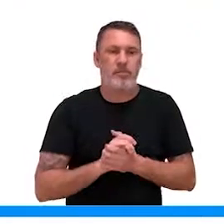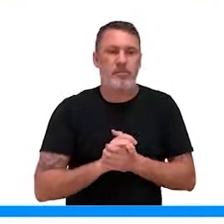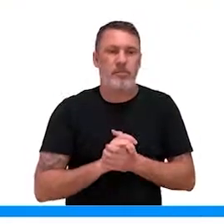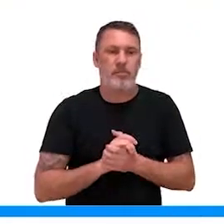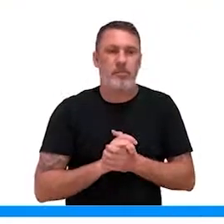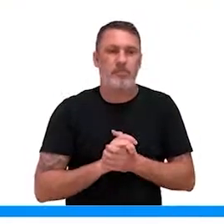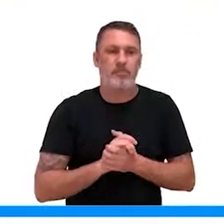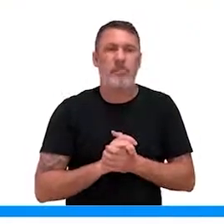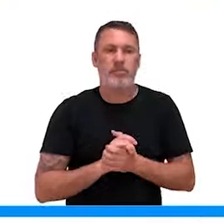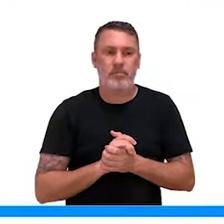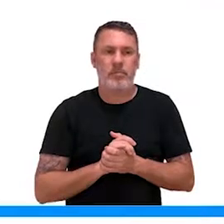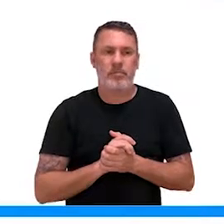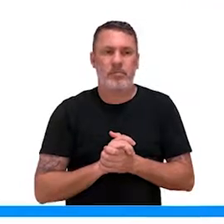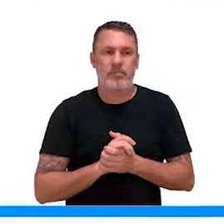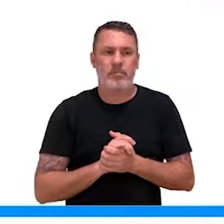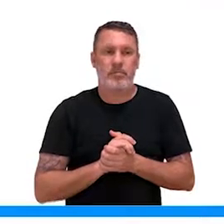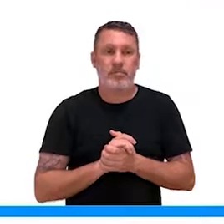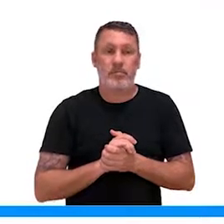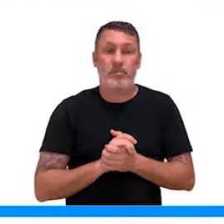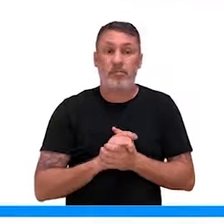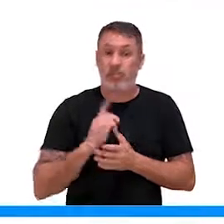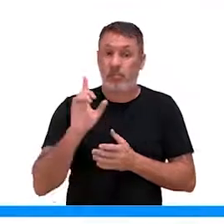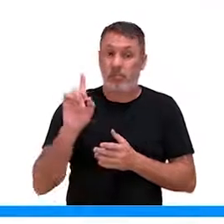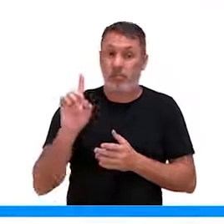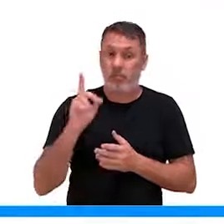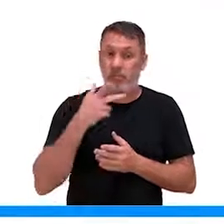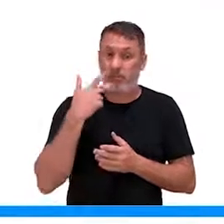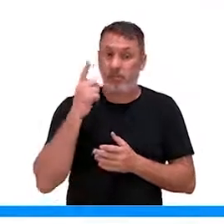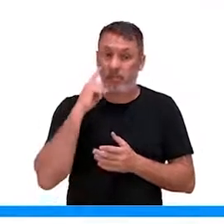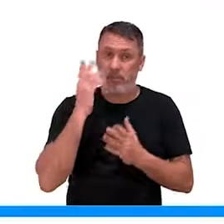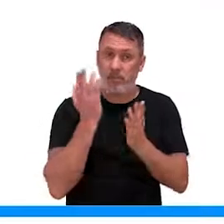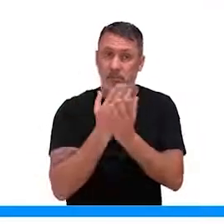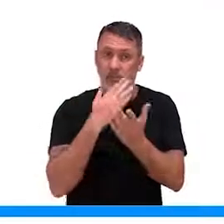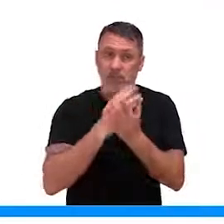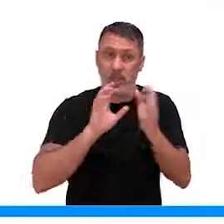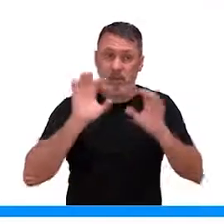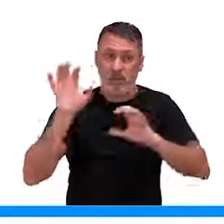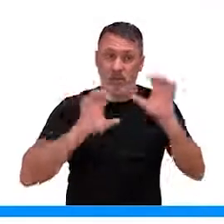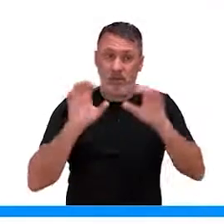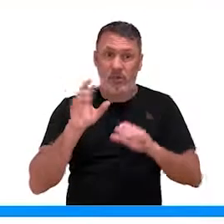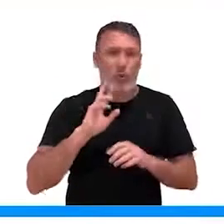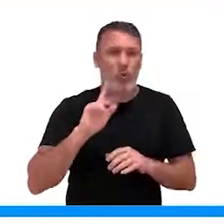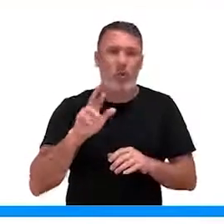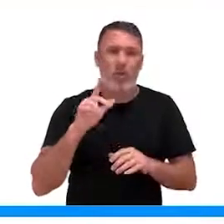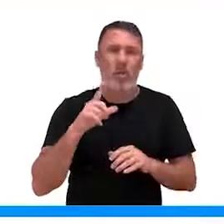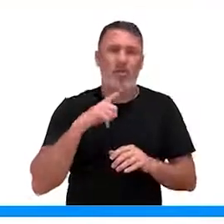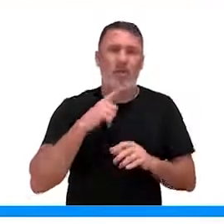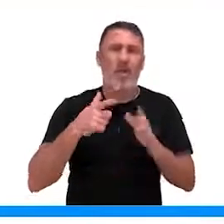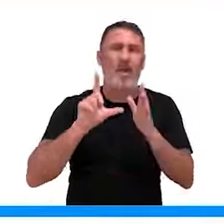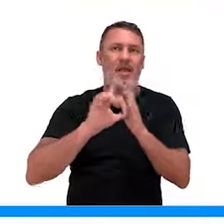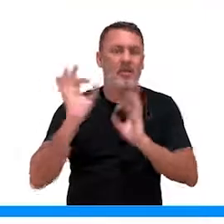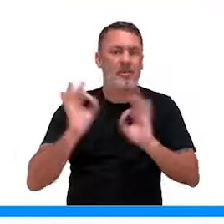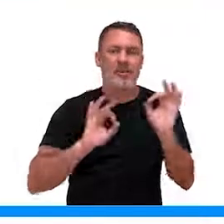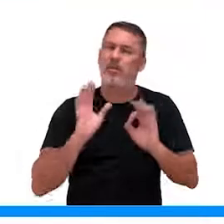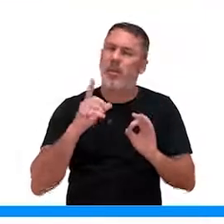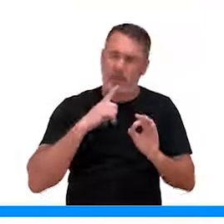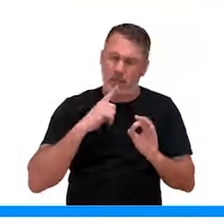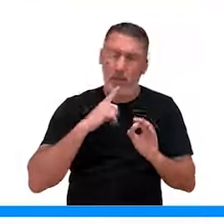letra B. Na letra B aqui fala, as divisões regionais não eram muito bem definidas. Galera, já haviam sim divisões regionais bem